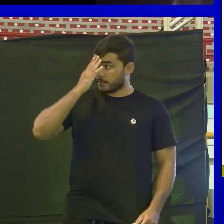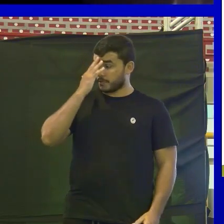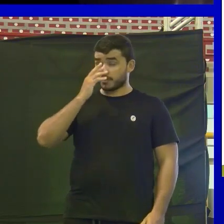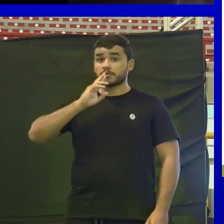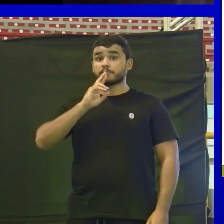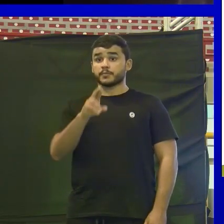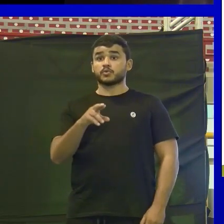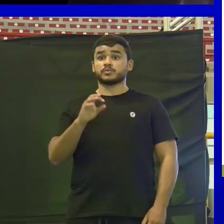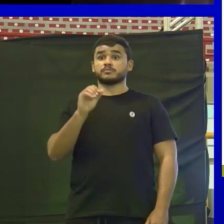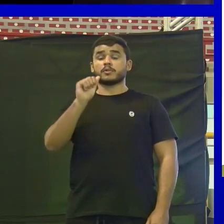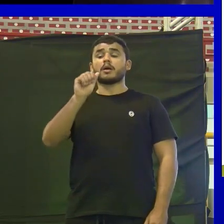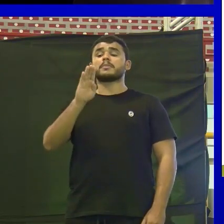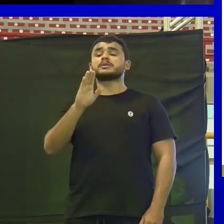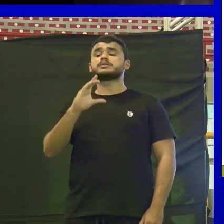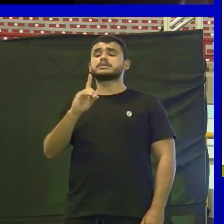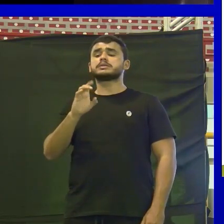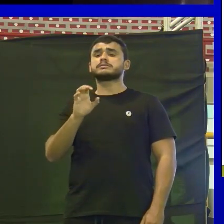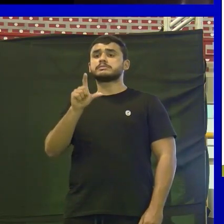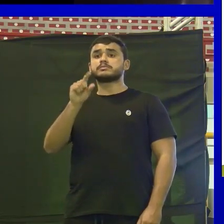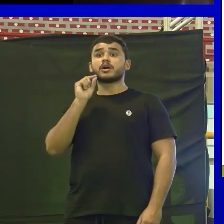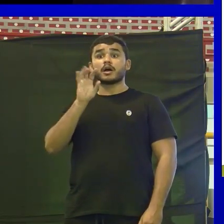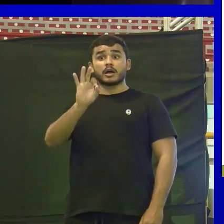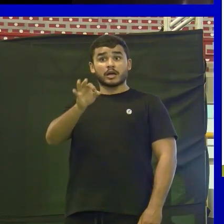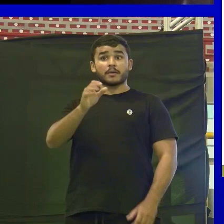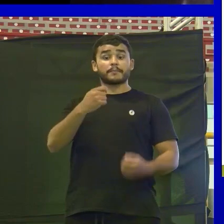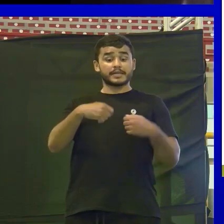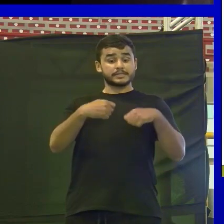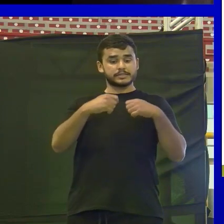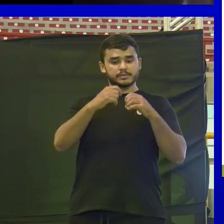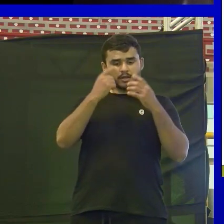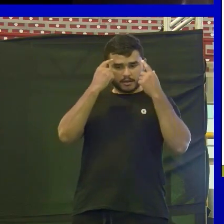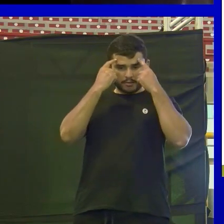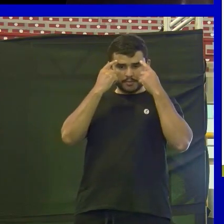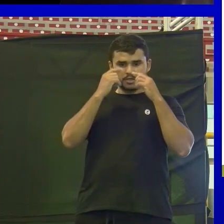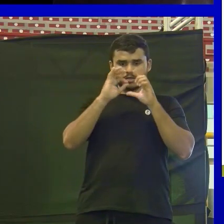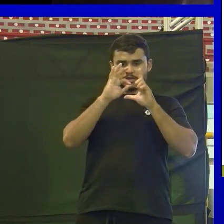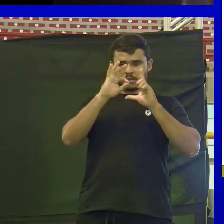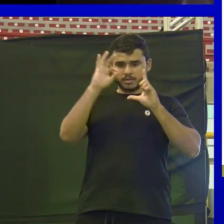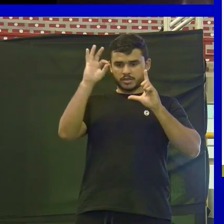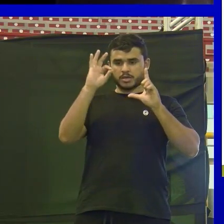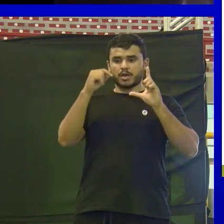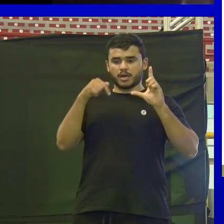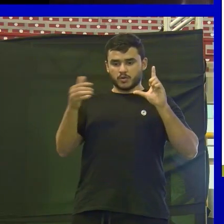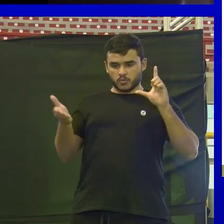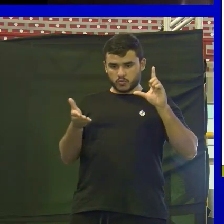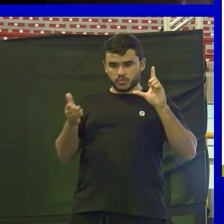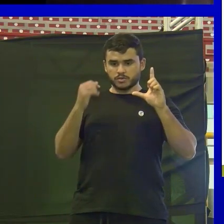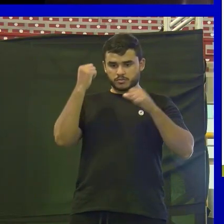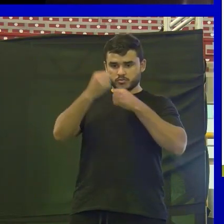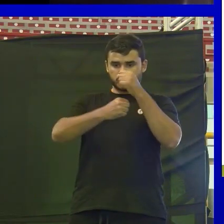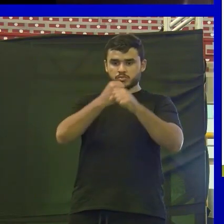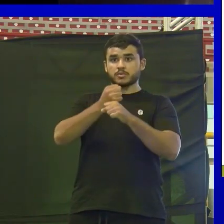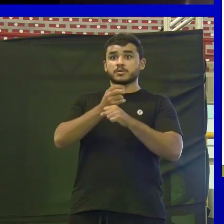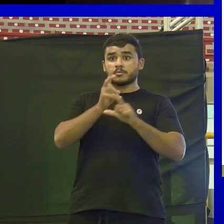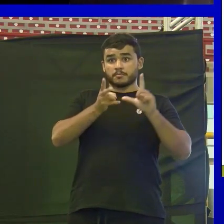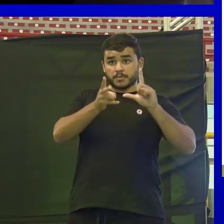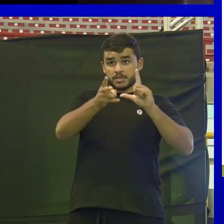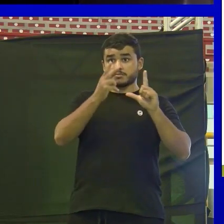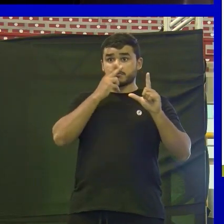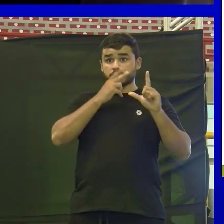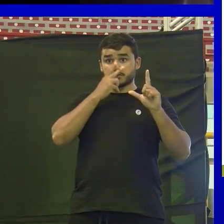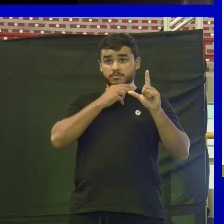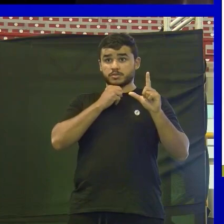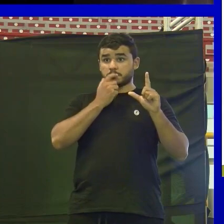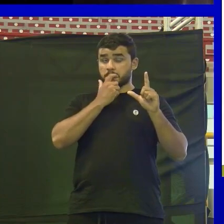questão, porque essa informação me dá suporte para isso. Aí ele diz, ó, a estimativa para o